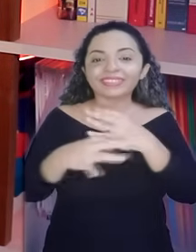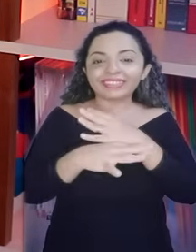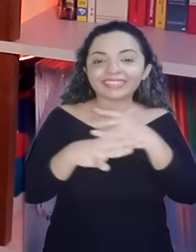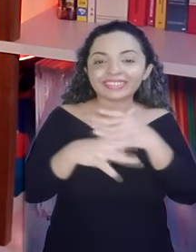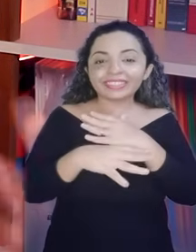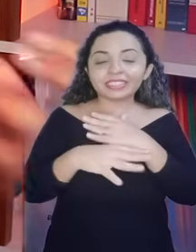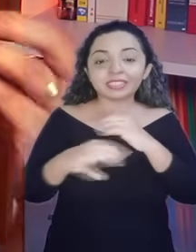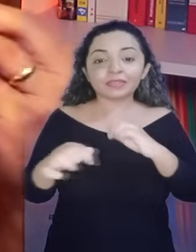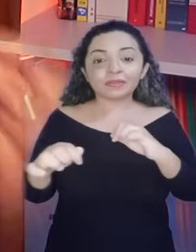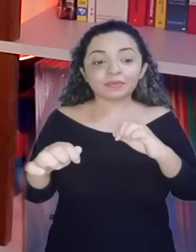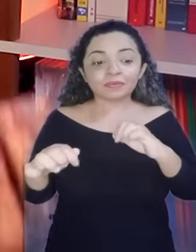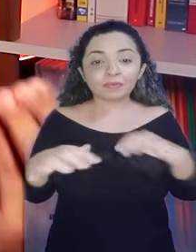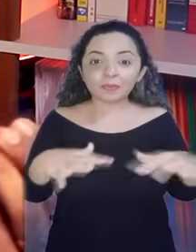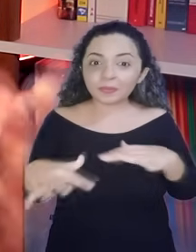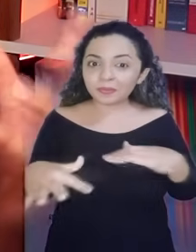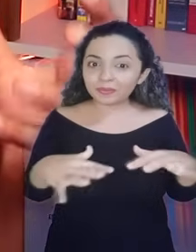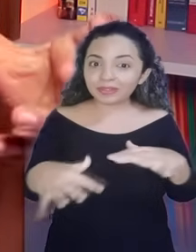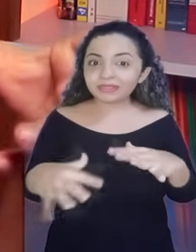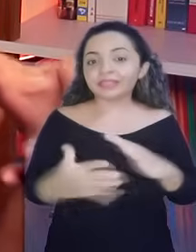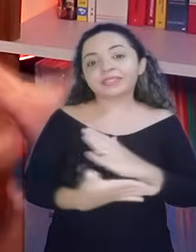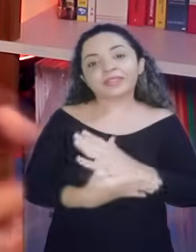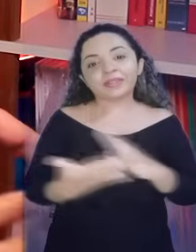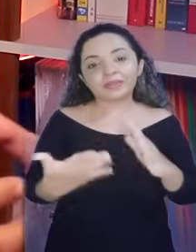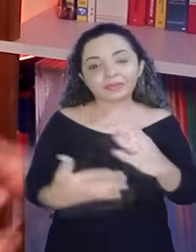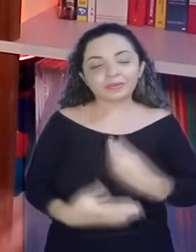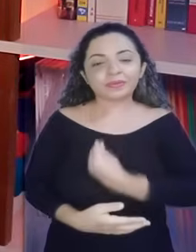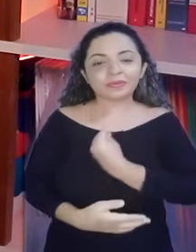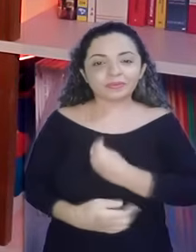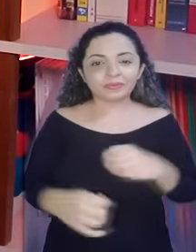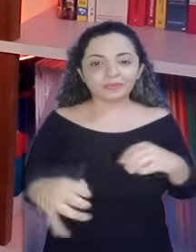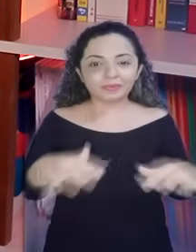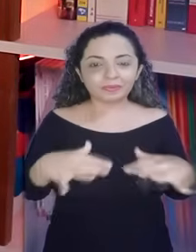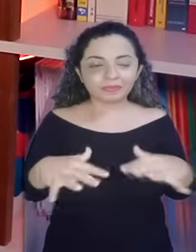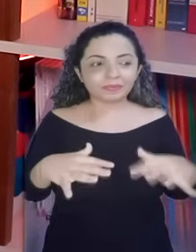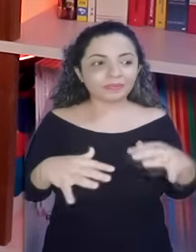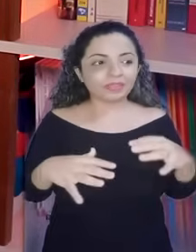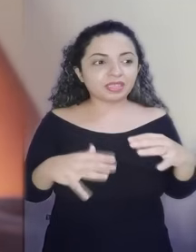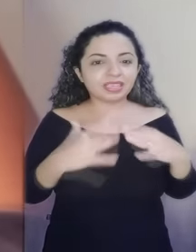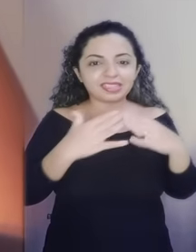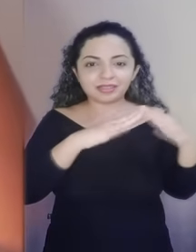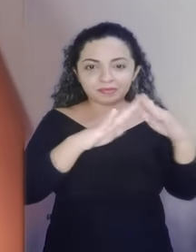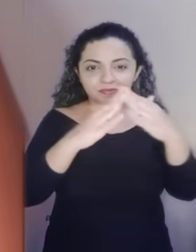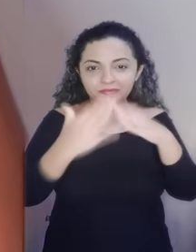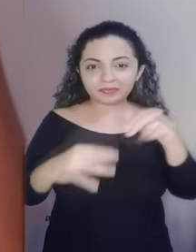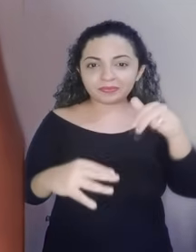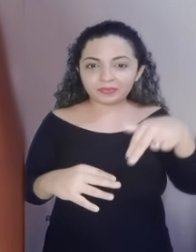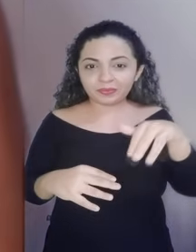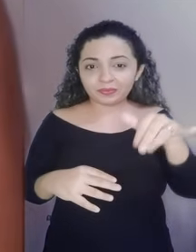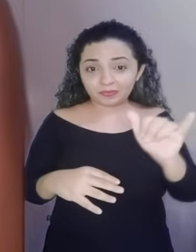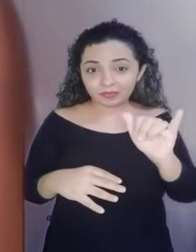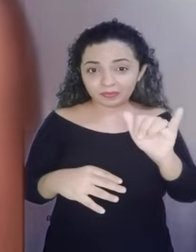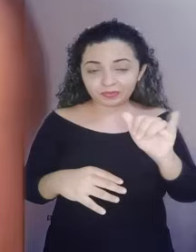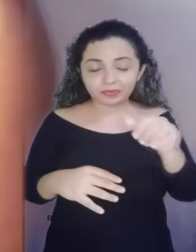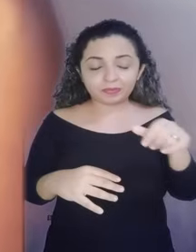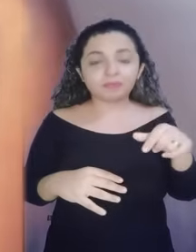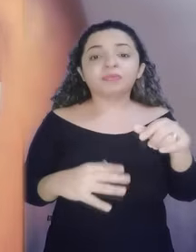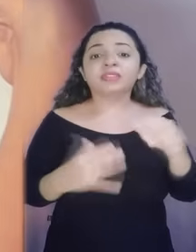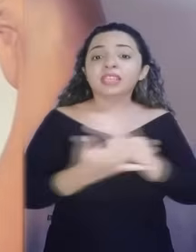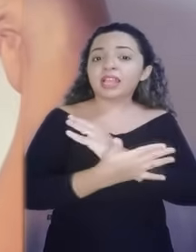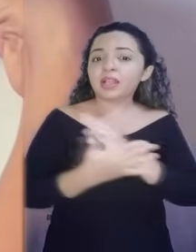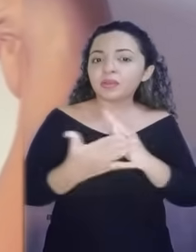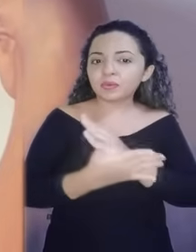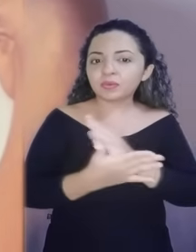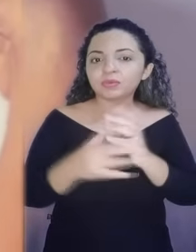York, ao passo também que tem pessoas que vivem de forma fixa, mas por exemplo não tem privacidades. Ele cria